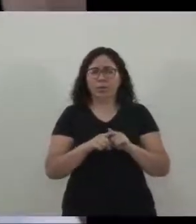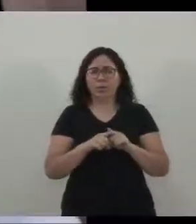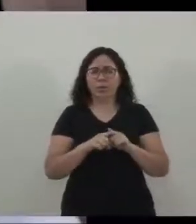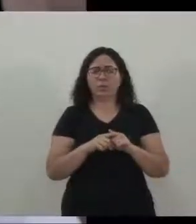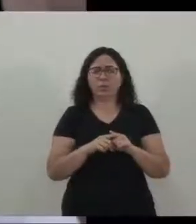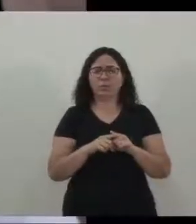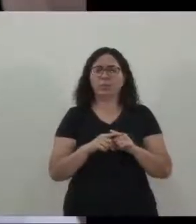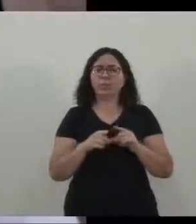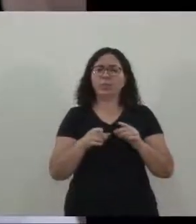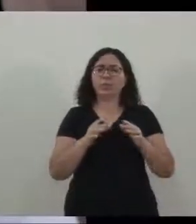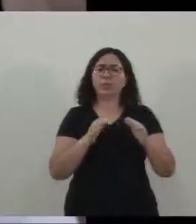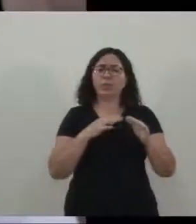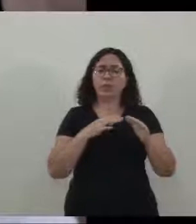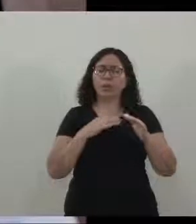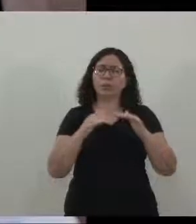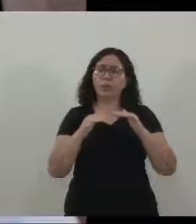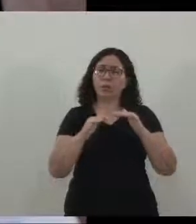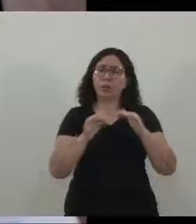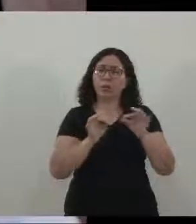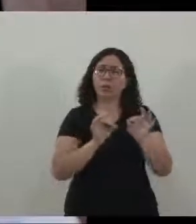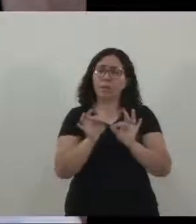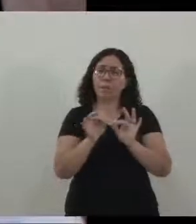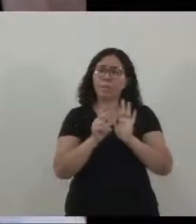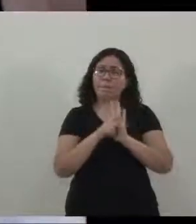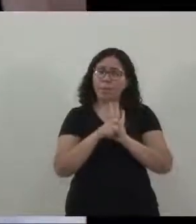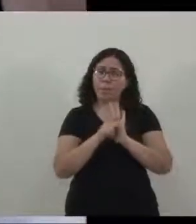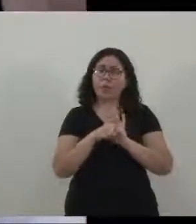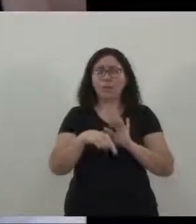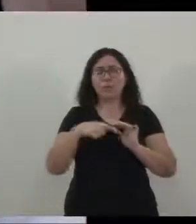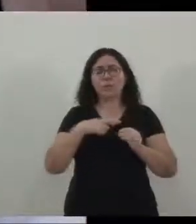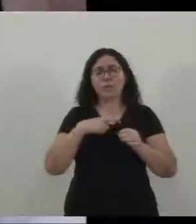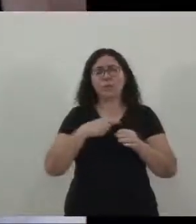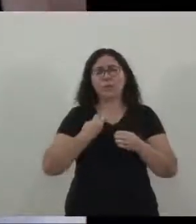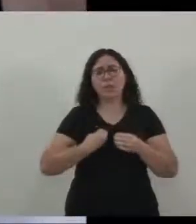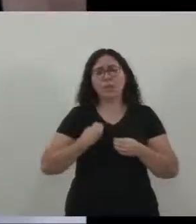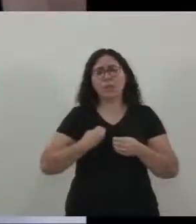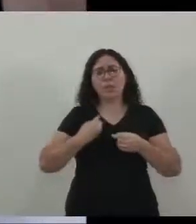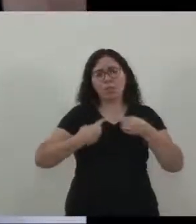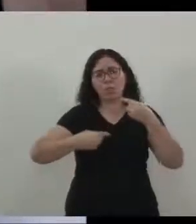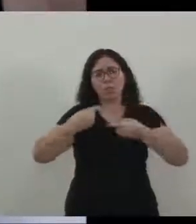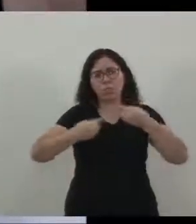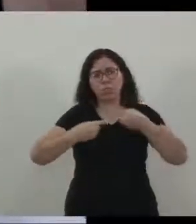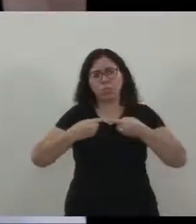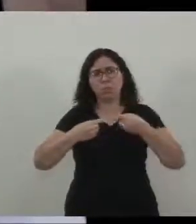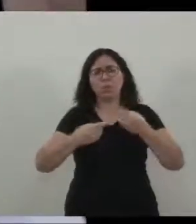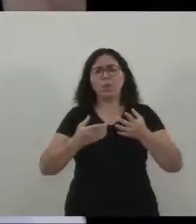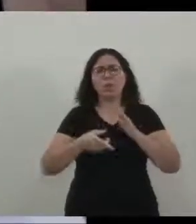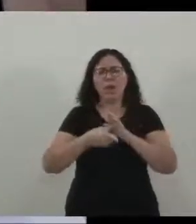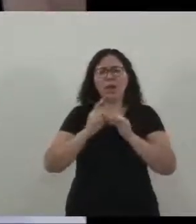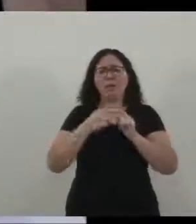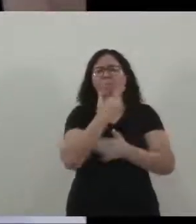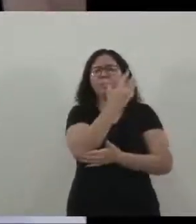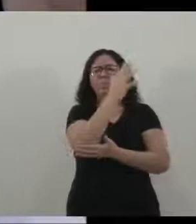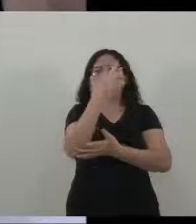uma revisão do plano diretor, e que a cidade está debatendo, né, principalmente logo depois das queimadas. Então essa é uma ideia para a